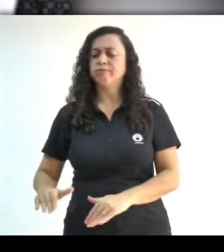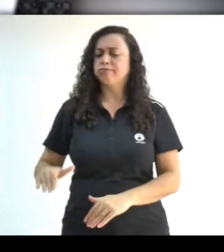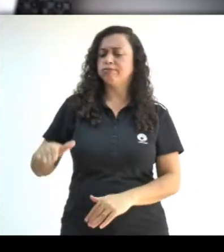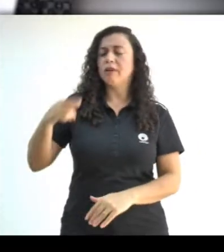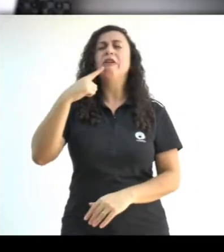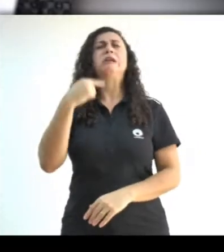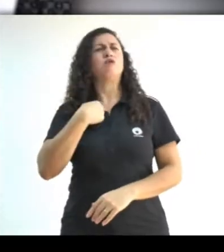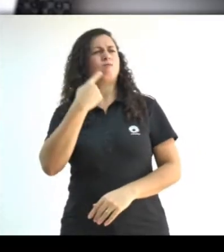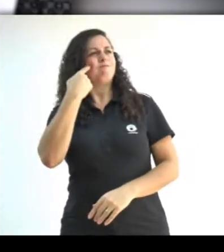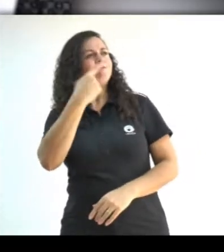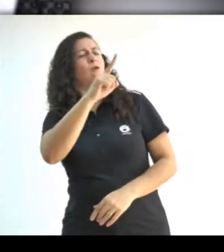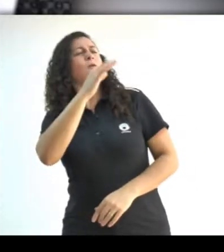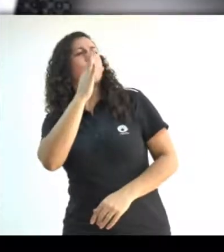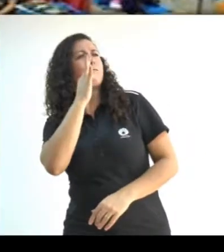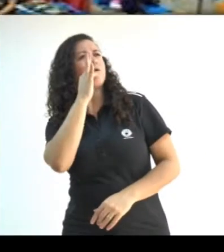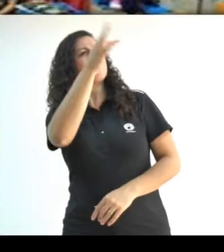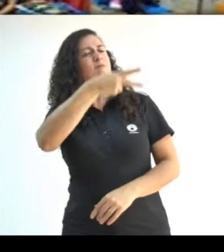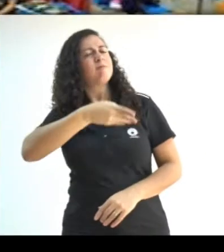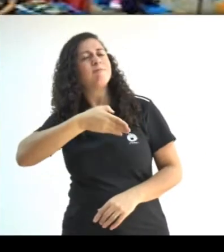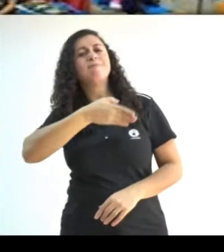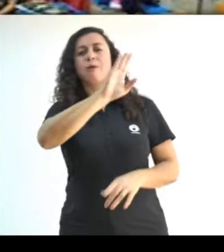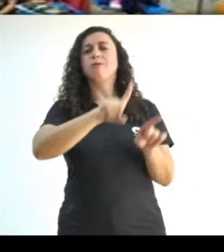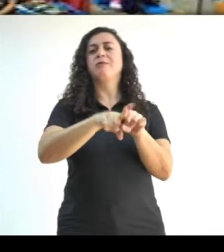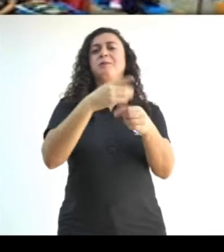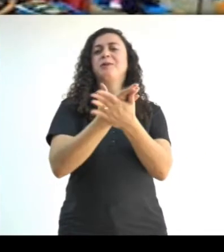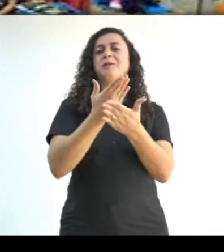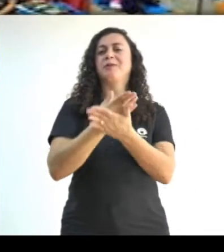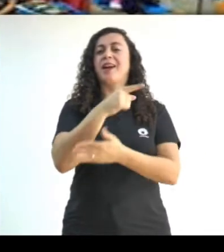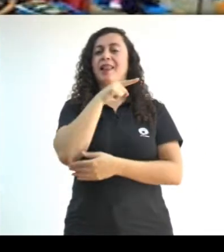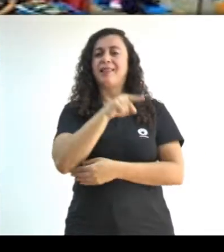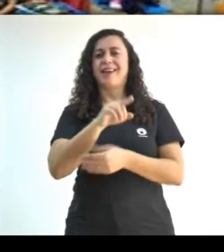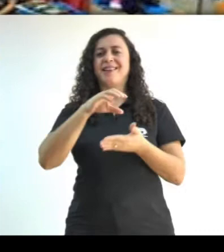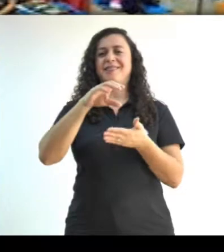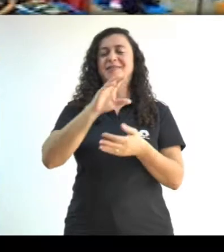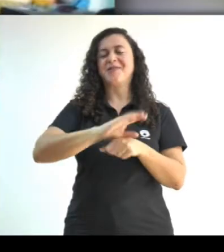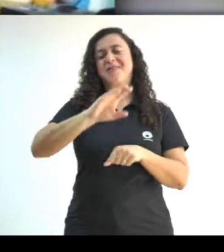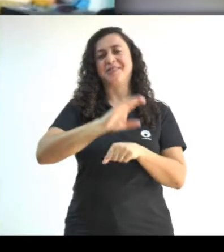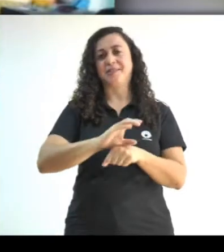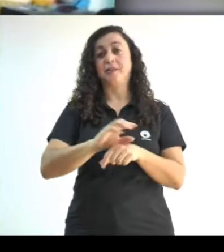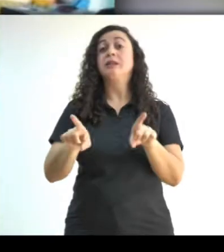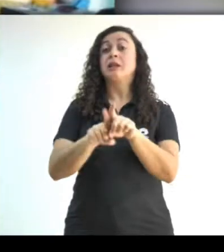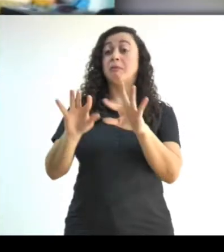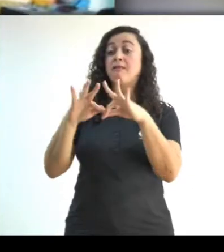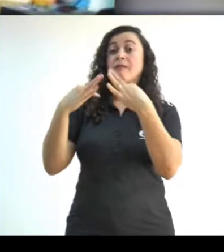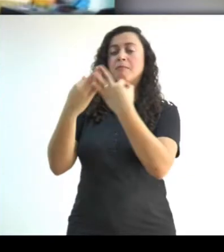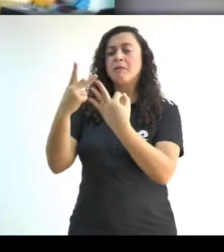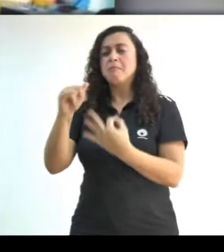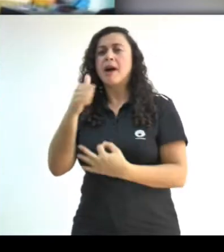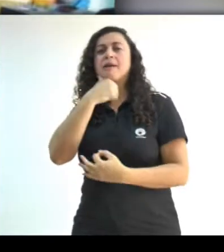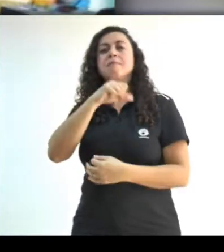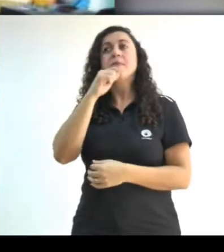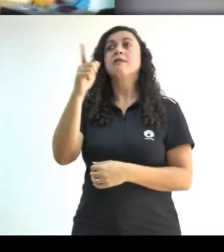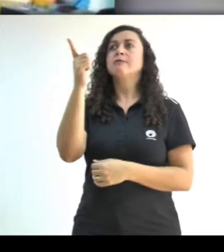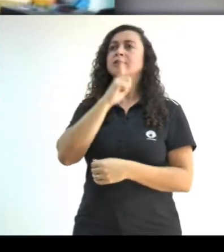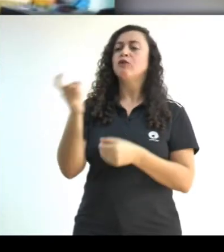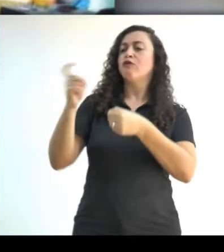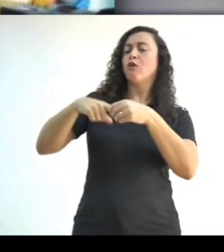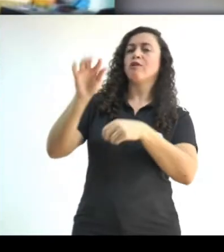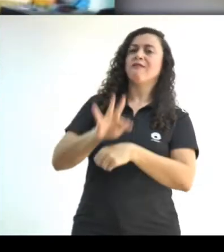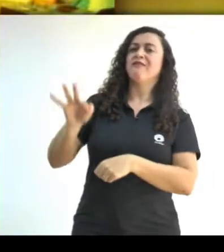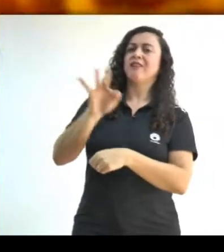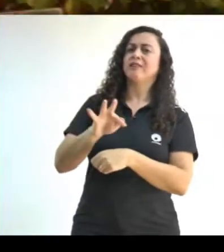que estudarão no Colmeia. Pais de alunos decidiram fazer faculdade. É impossível ficar de